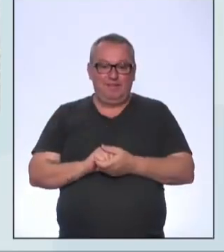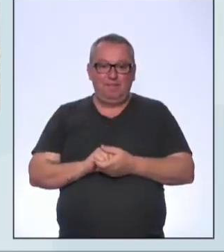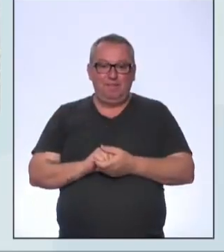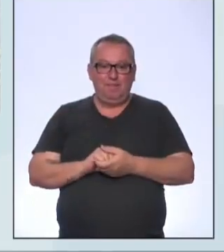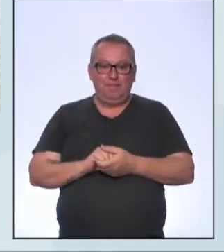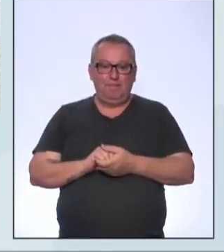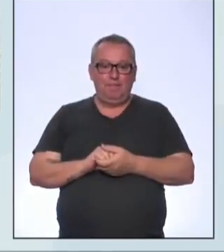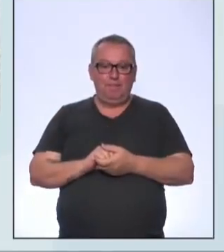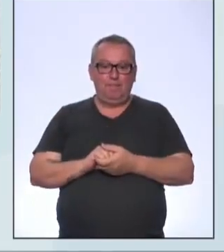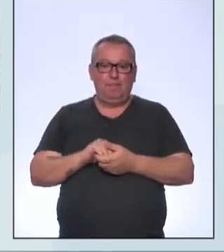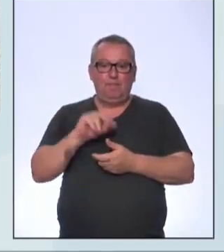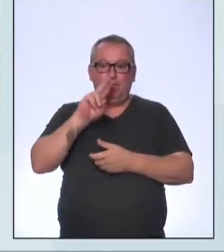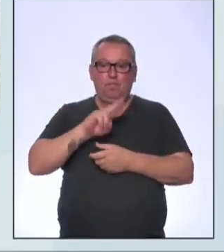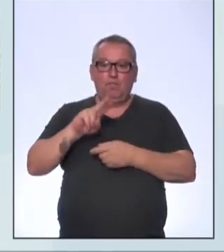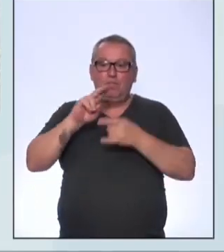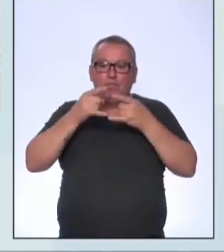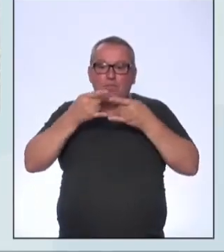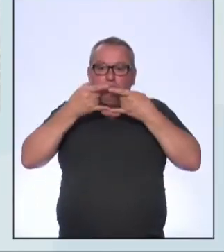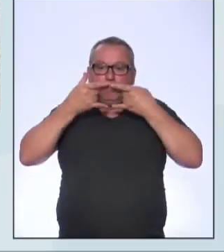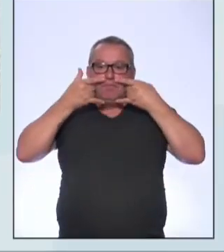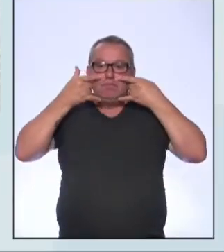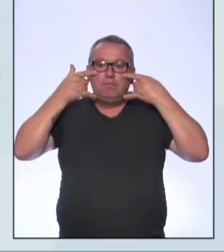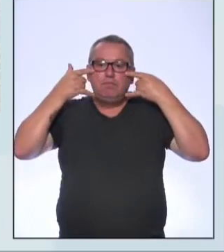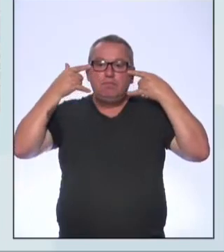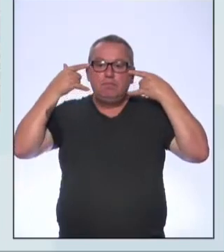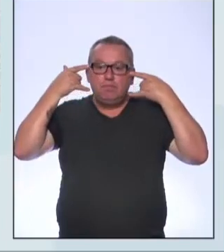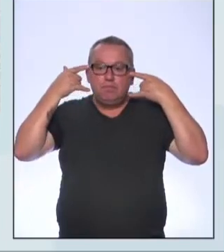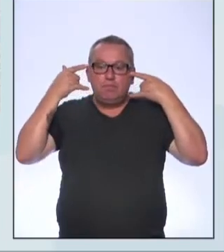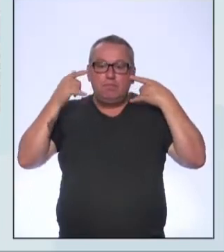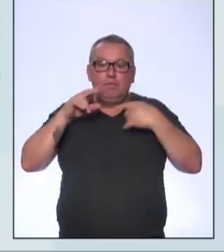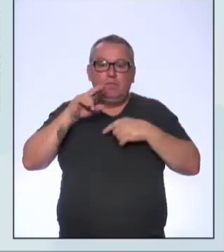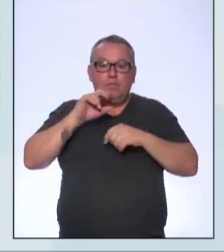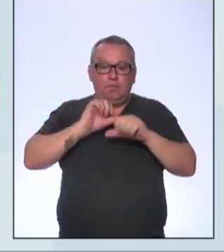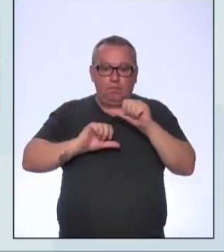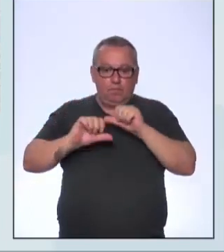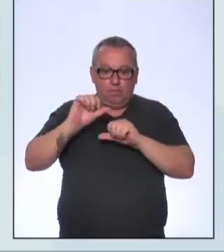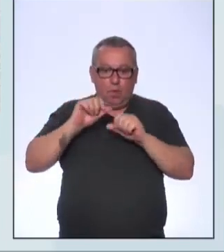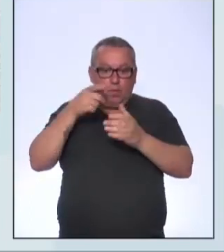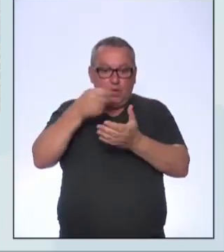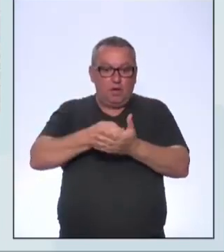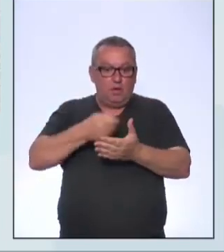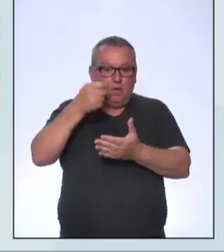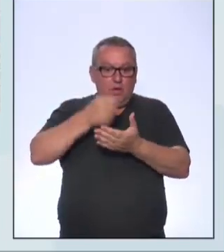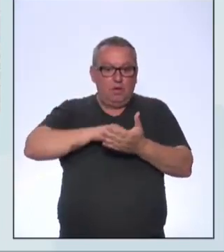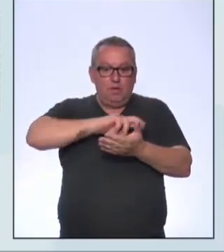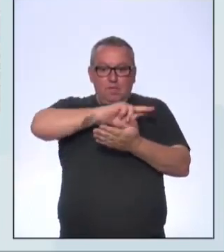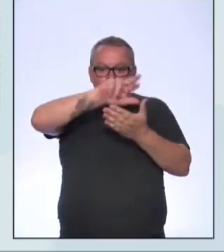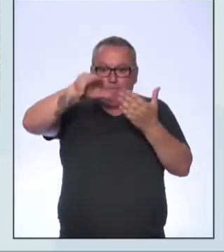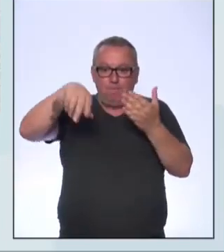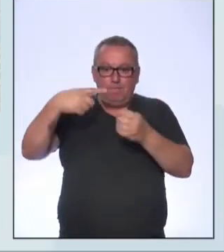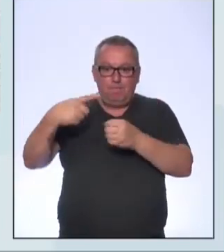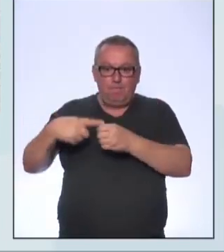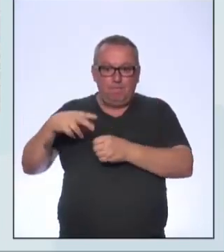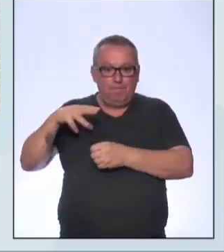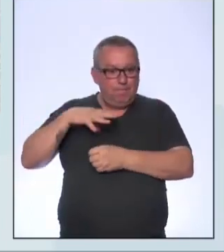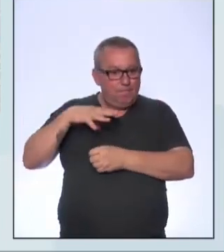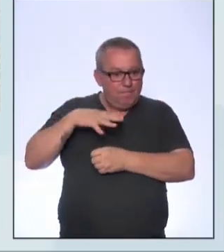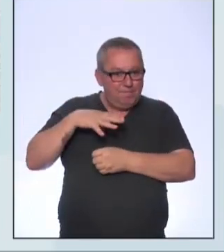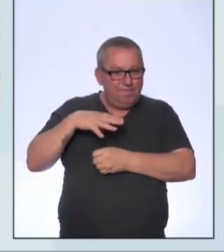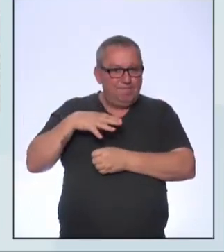aparecem. O uso das máscaras mudou, o uso das máscaras se tornou obrigatório em várias